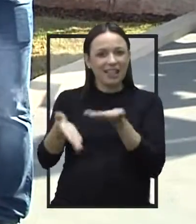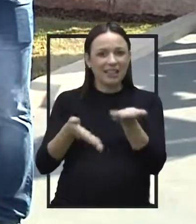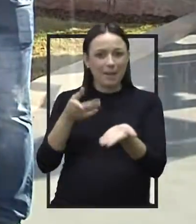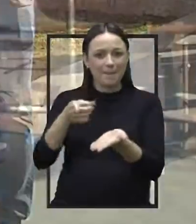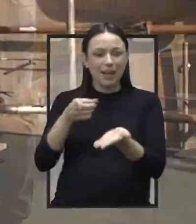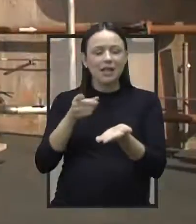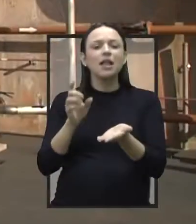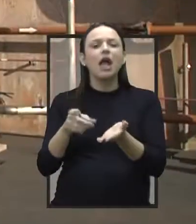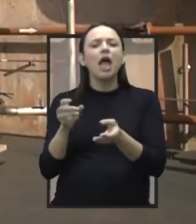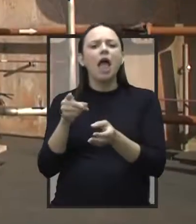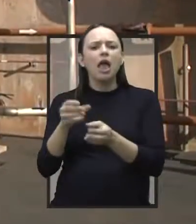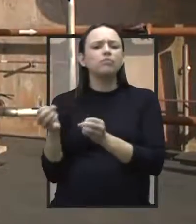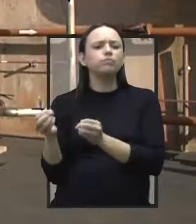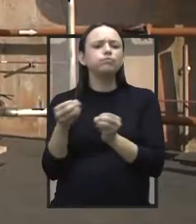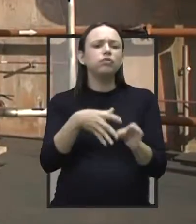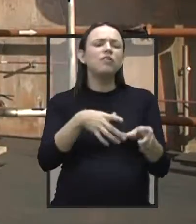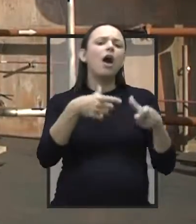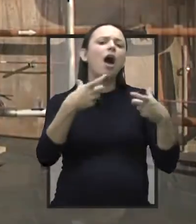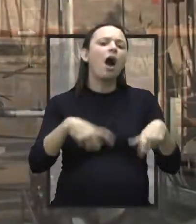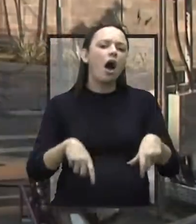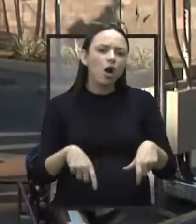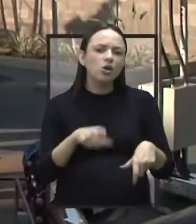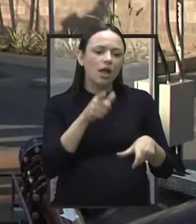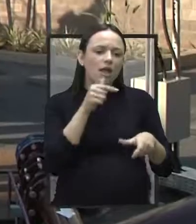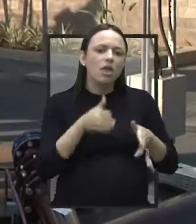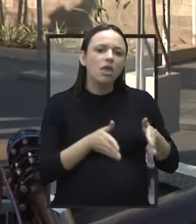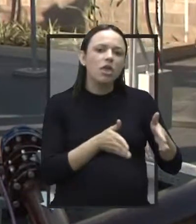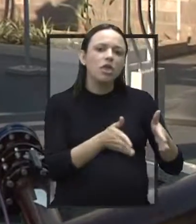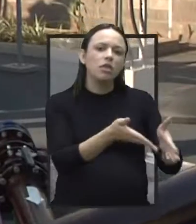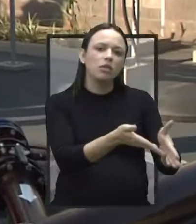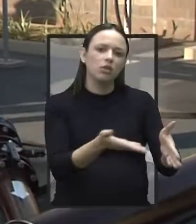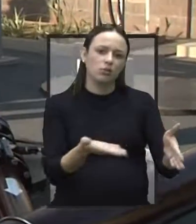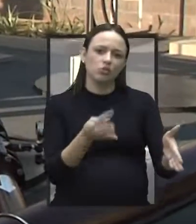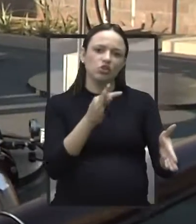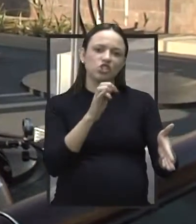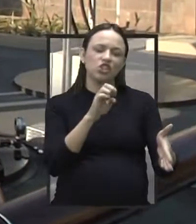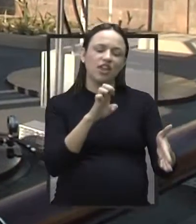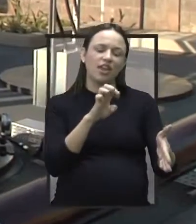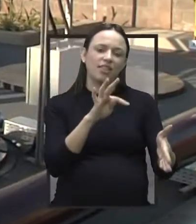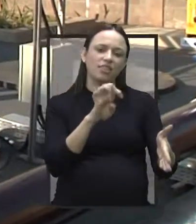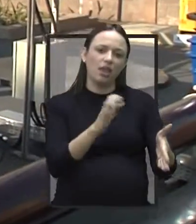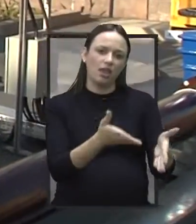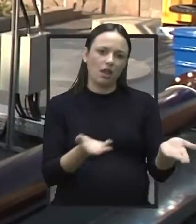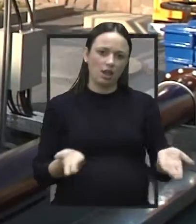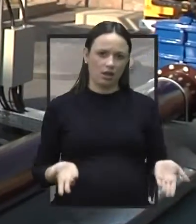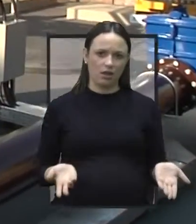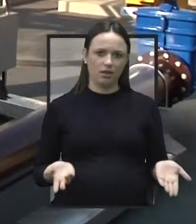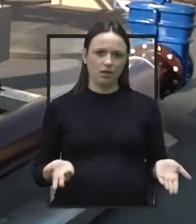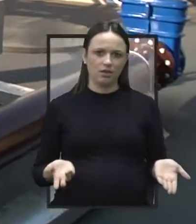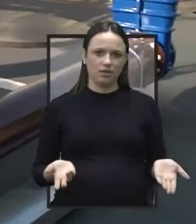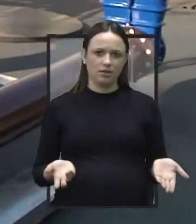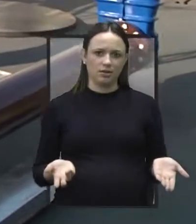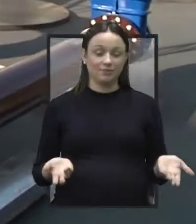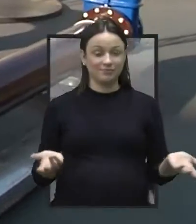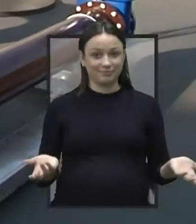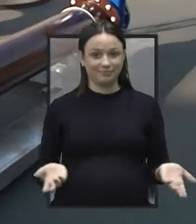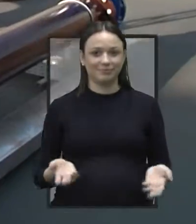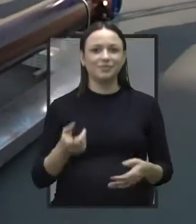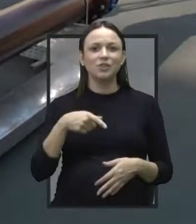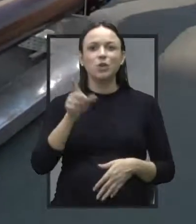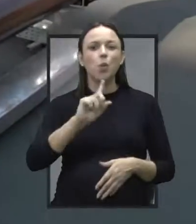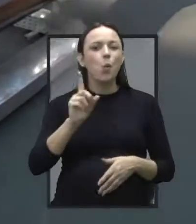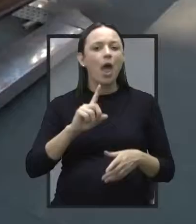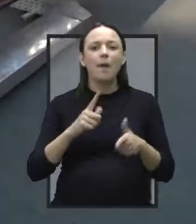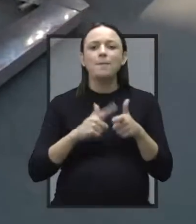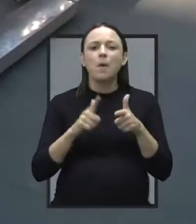tem ali no distrito de Potunduva e, consequentemente, seria despejado no Rio Tietê. Então não é problema de